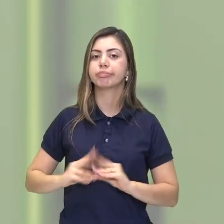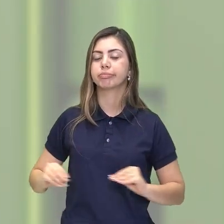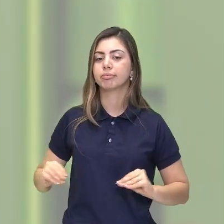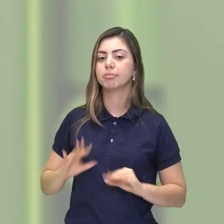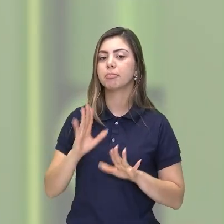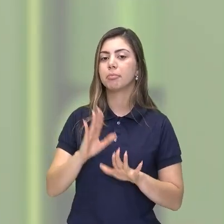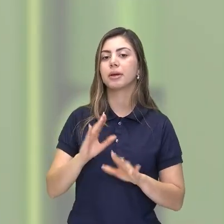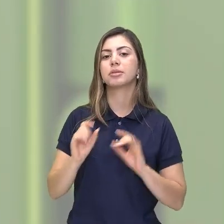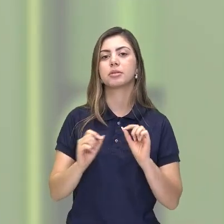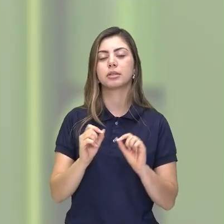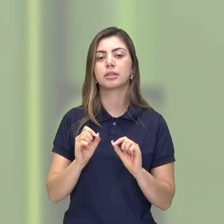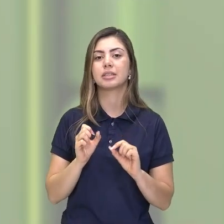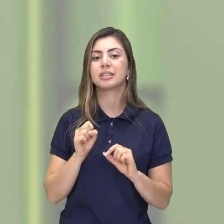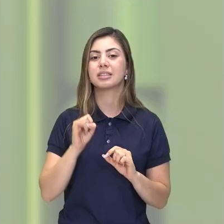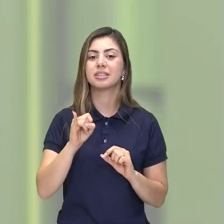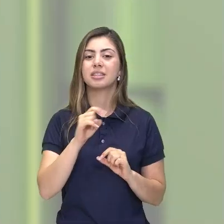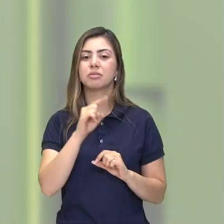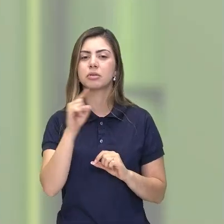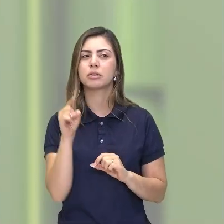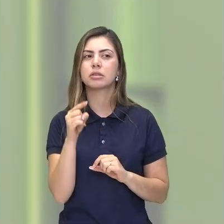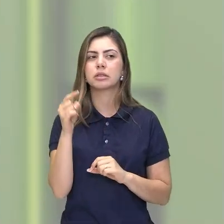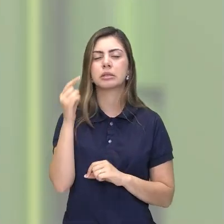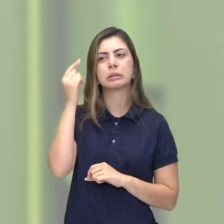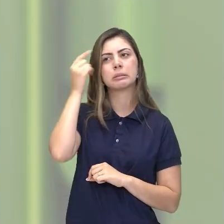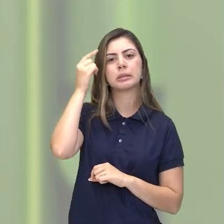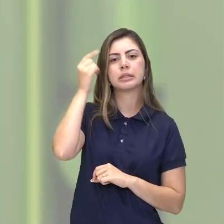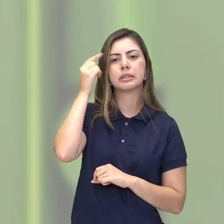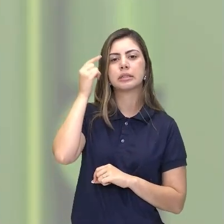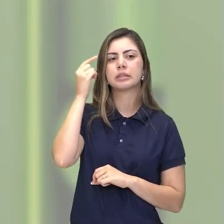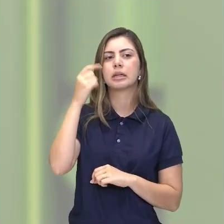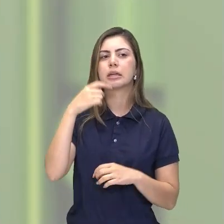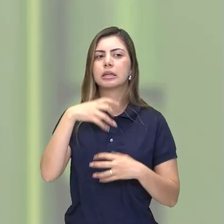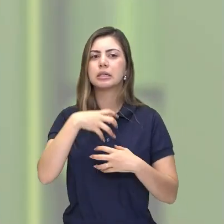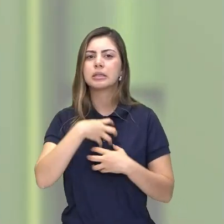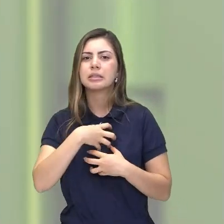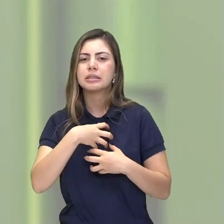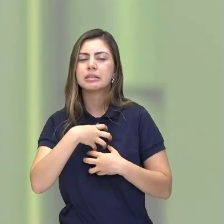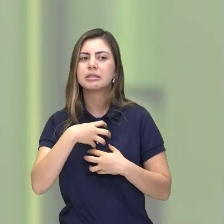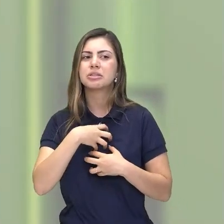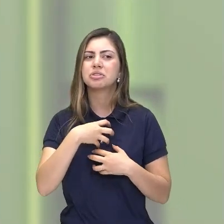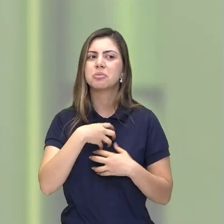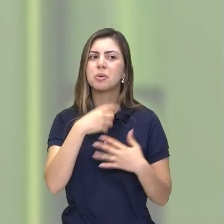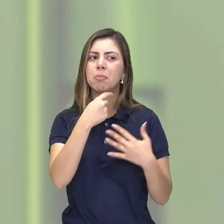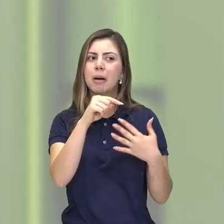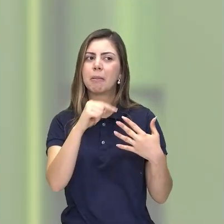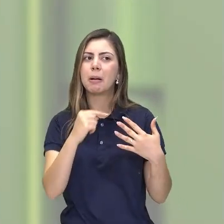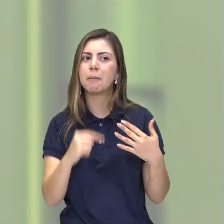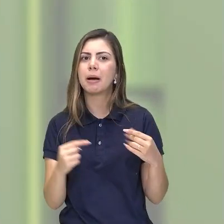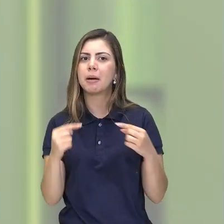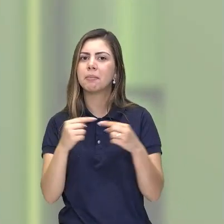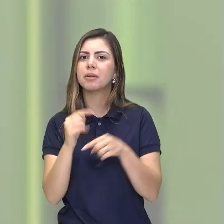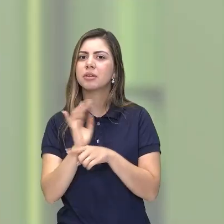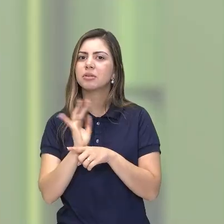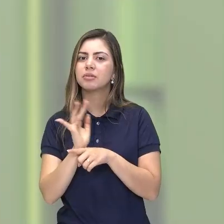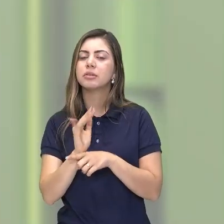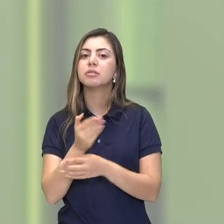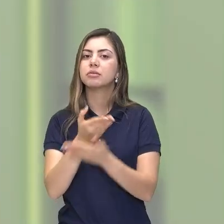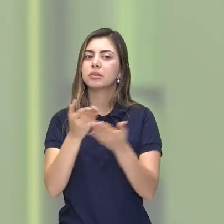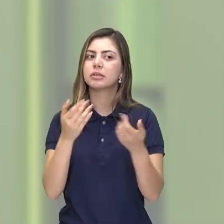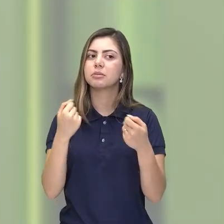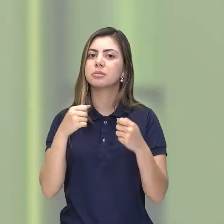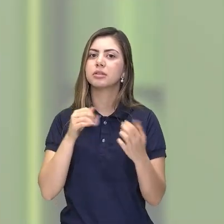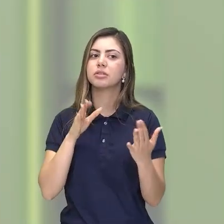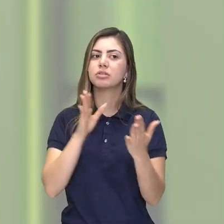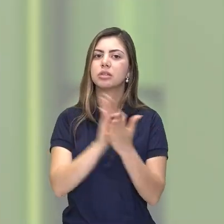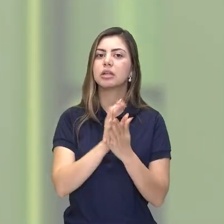mas que, né, caso você tenha alguma suspeita, né, algum desses sintomas que você pode observar no vídeo, é necessário procurar um